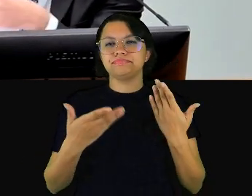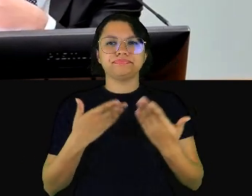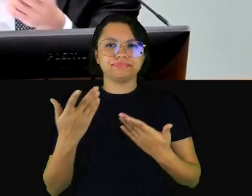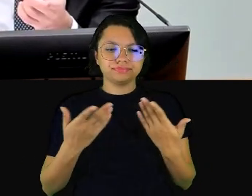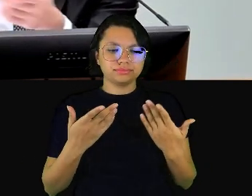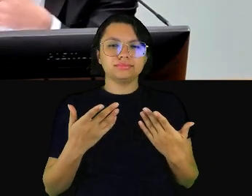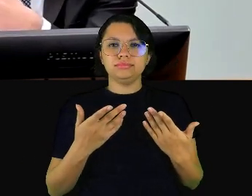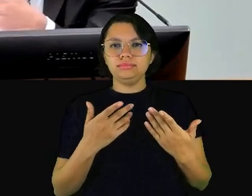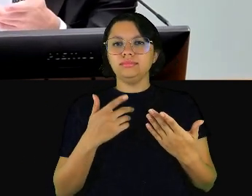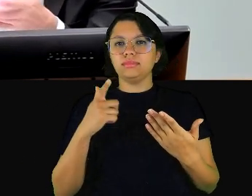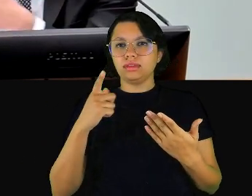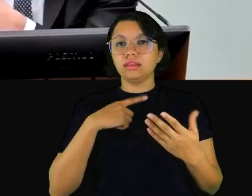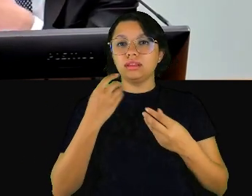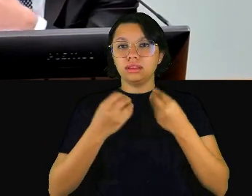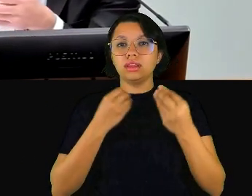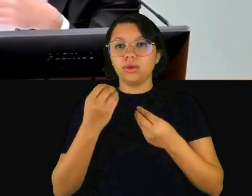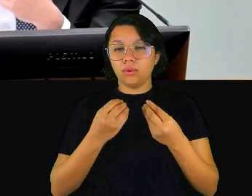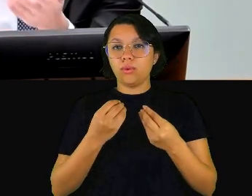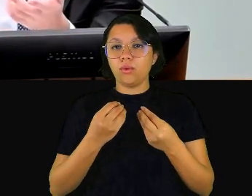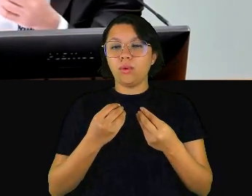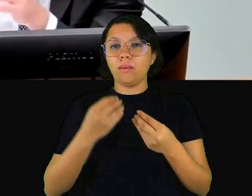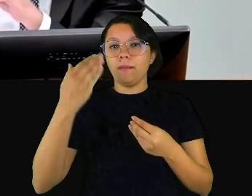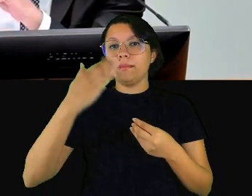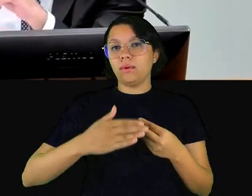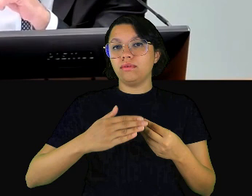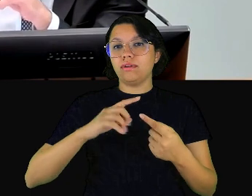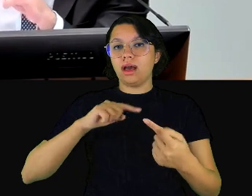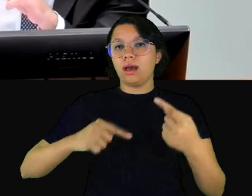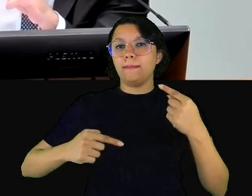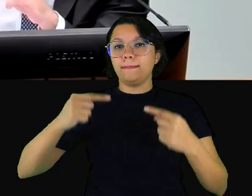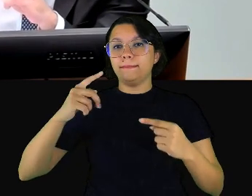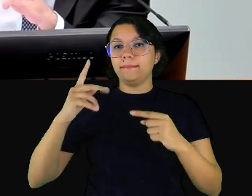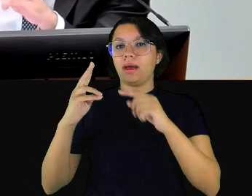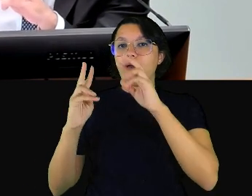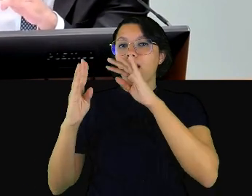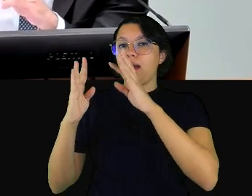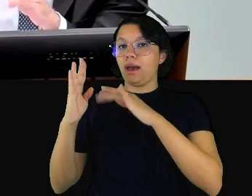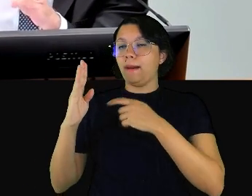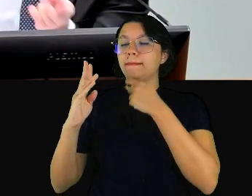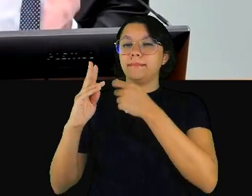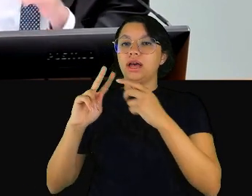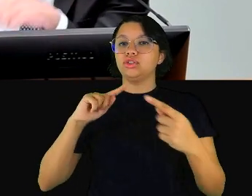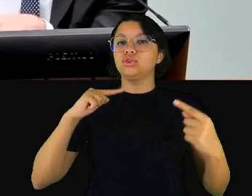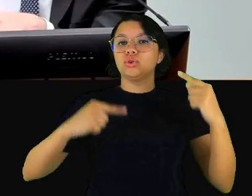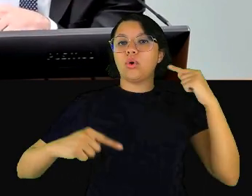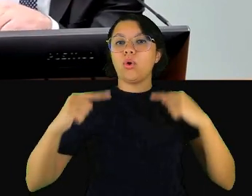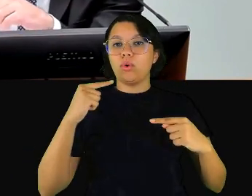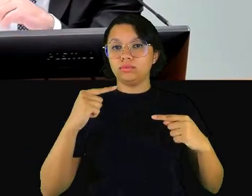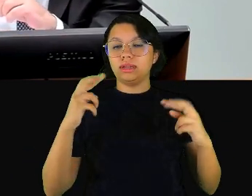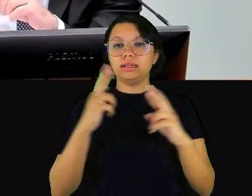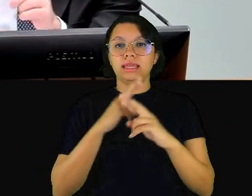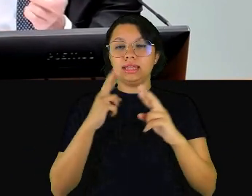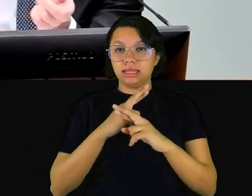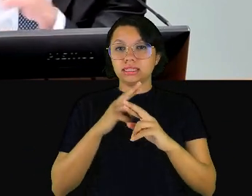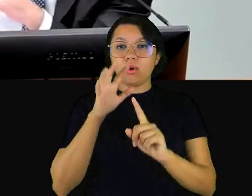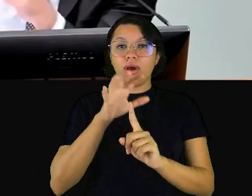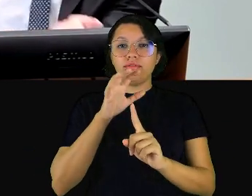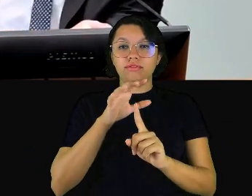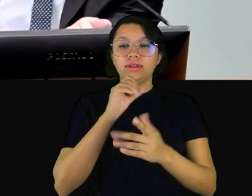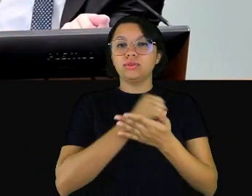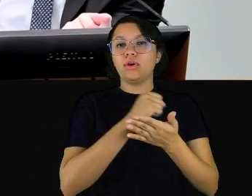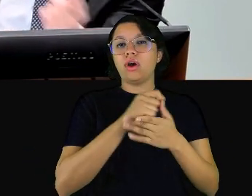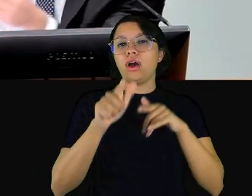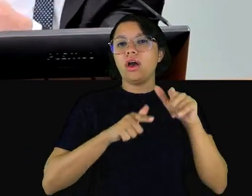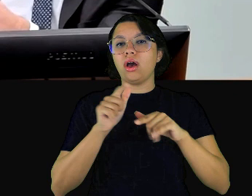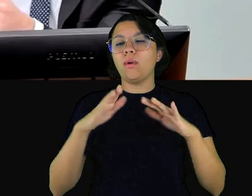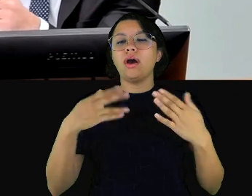e caberia, então, o ônus da prova à parte contrária, desconstituir aquele ato administrativo no que diz respeito aos seus efeitos no contrato de trabalho. E quando a gente